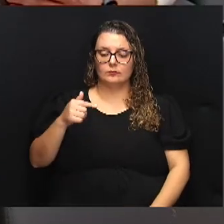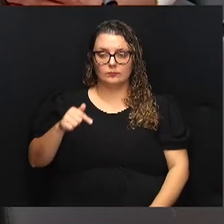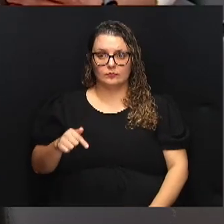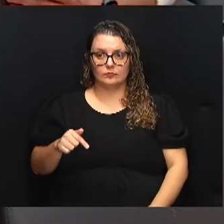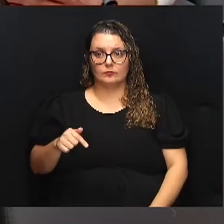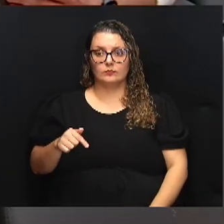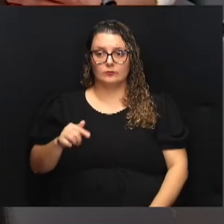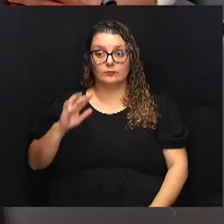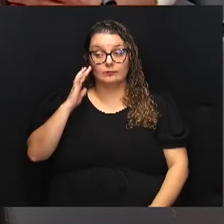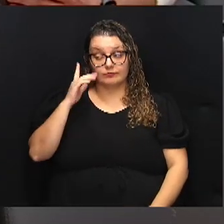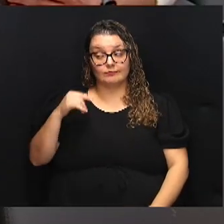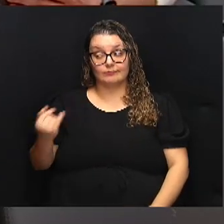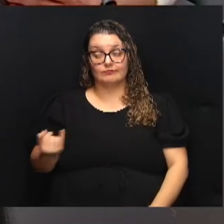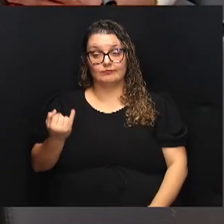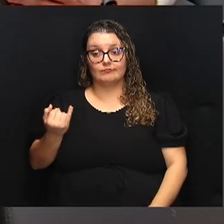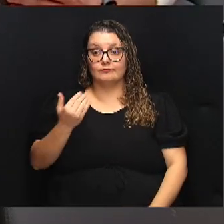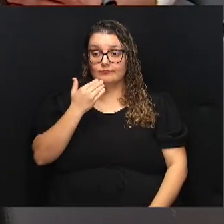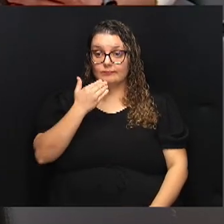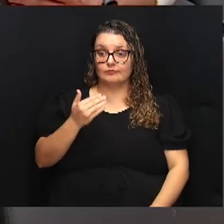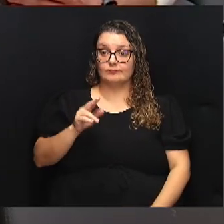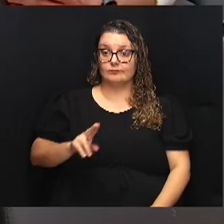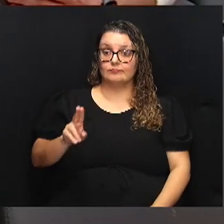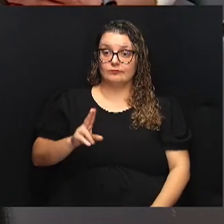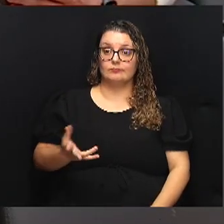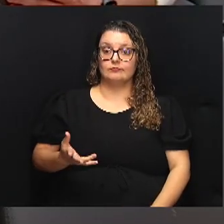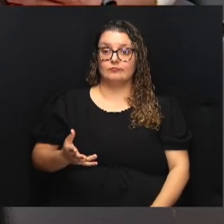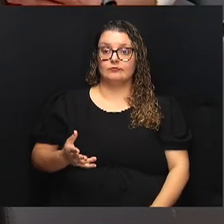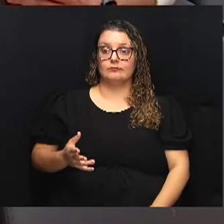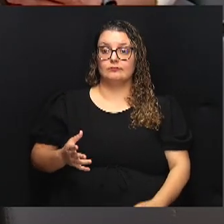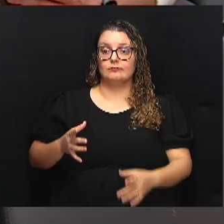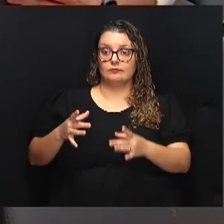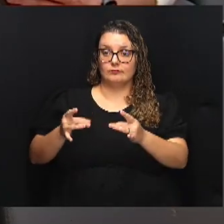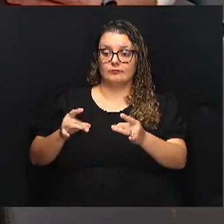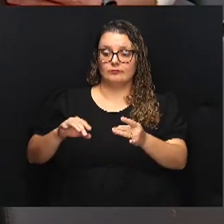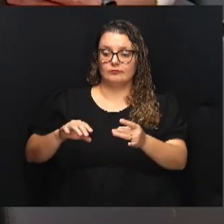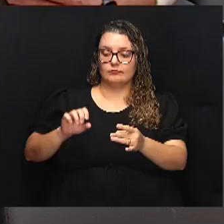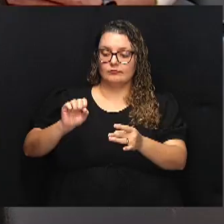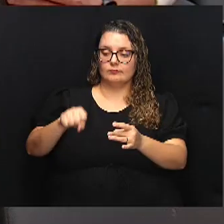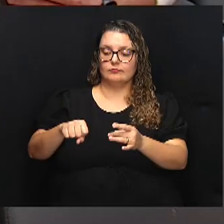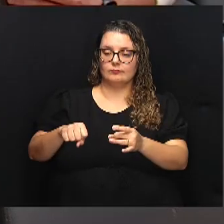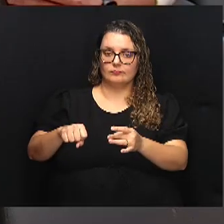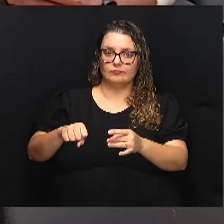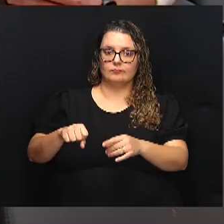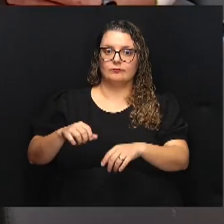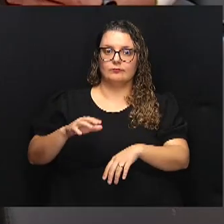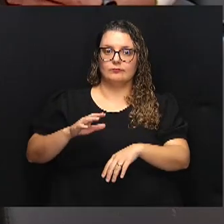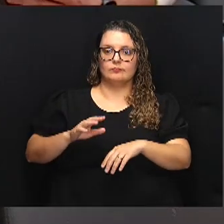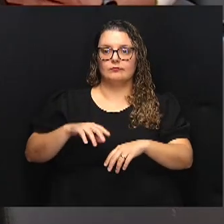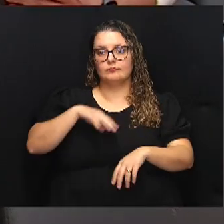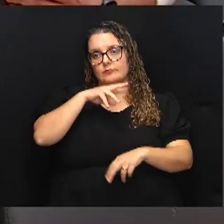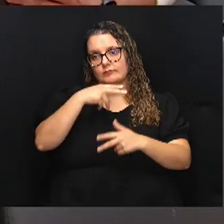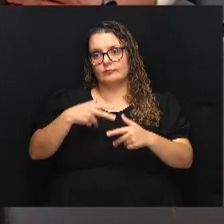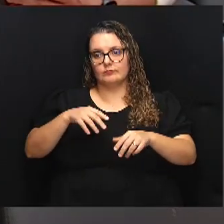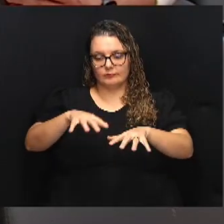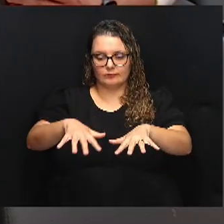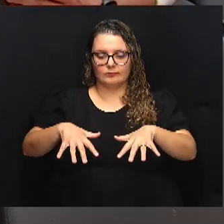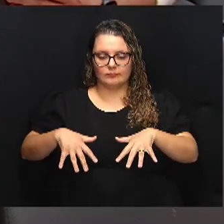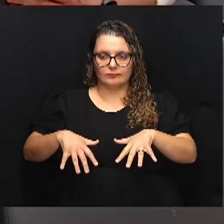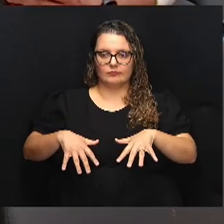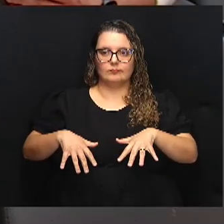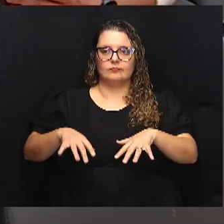aqui eu achei interessante. Solicita a implantação de adesivos em formatos de pata de animais nas faixas de pedestres e a instalação de